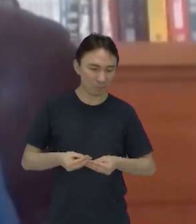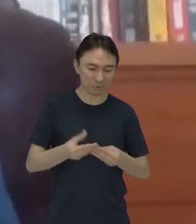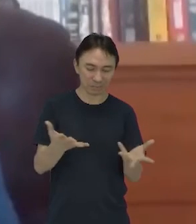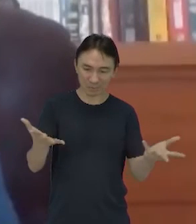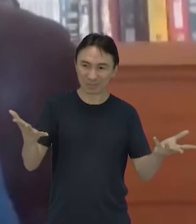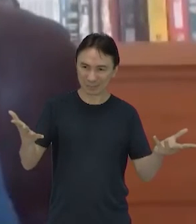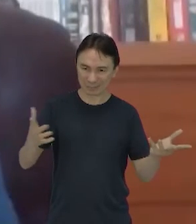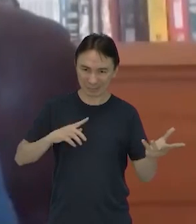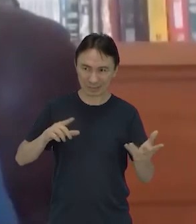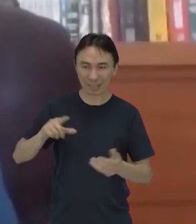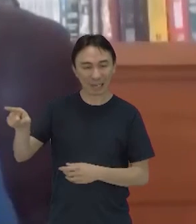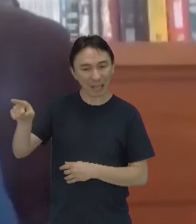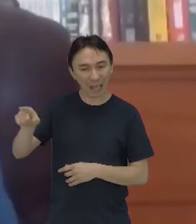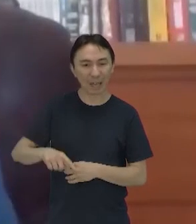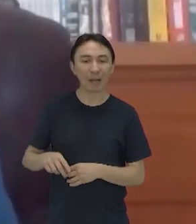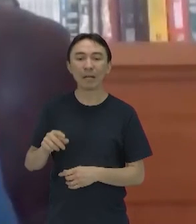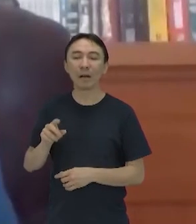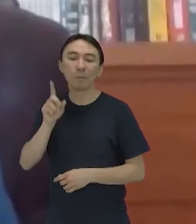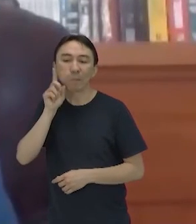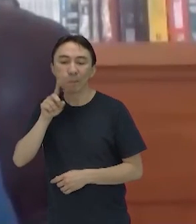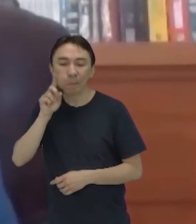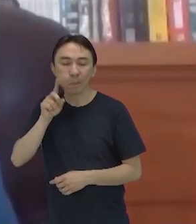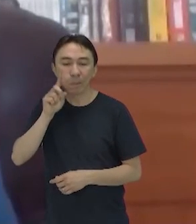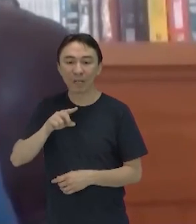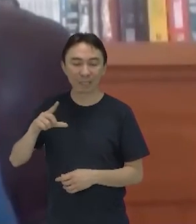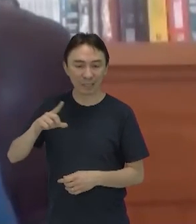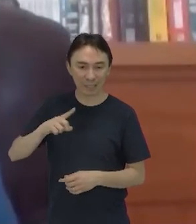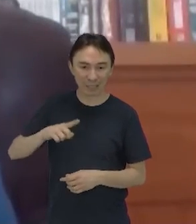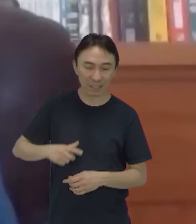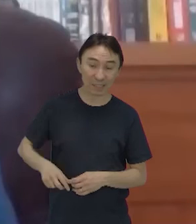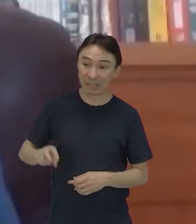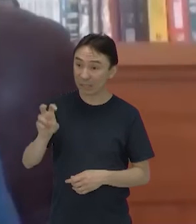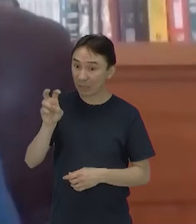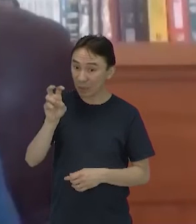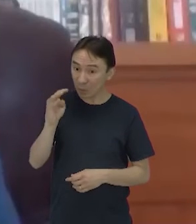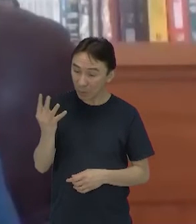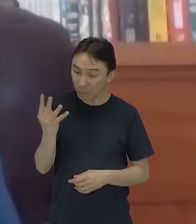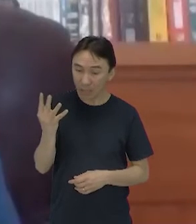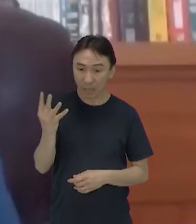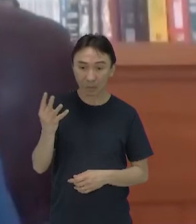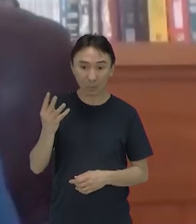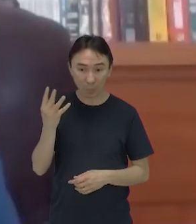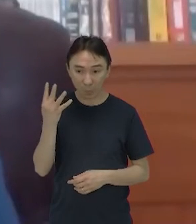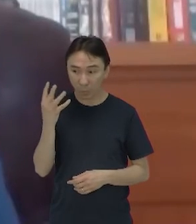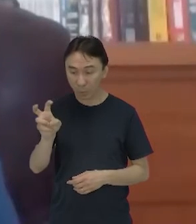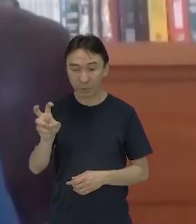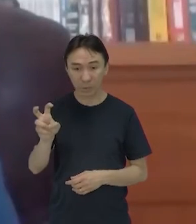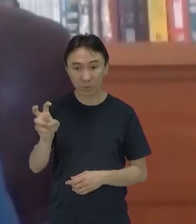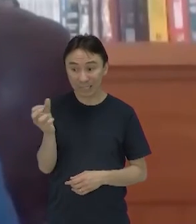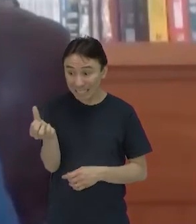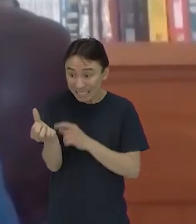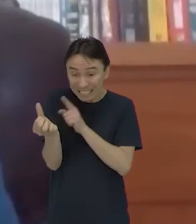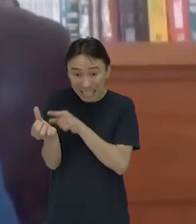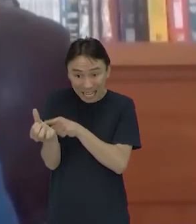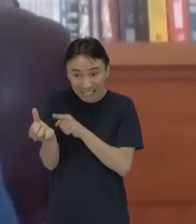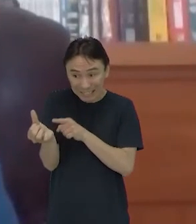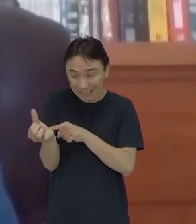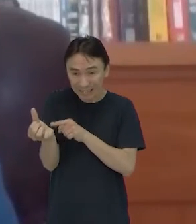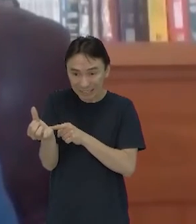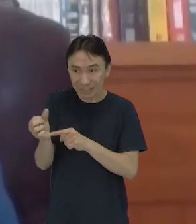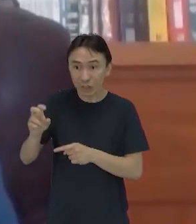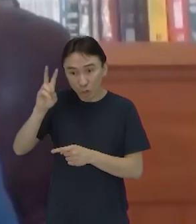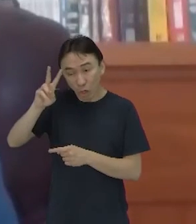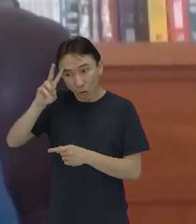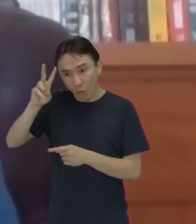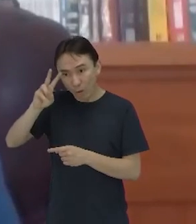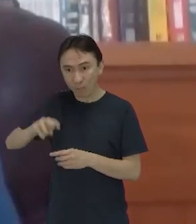nós encontrarmos 3, 4, 5, 6 histórias originais americanas em uma só revista